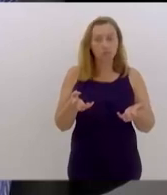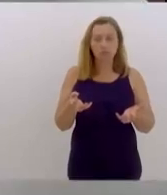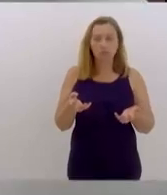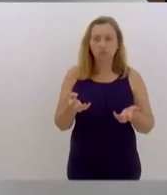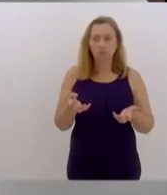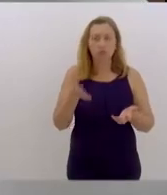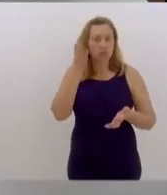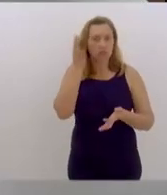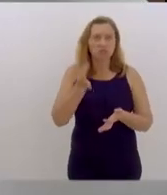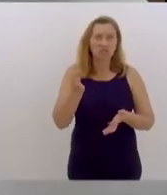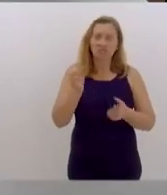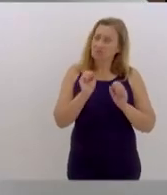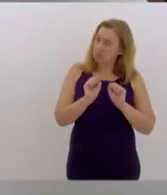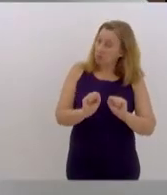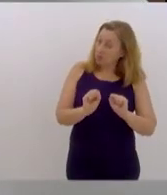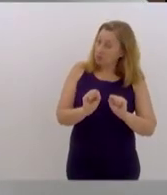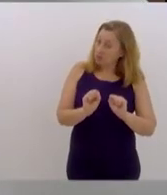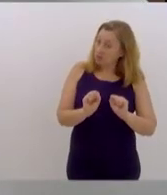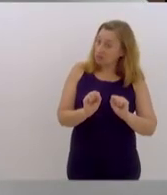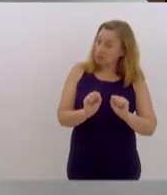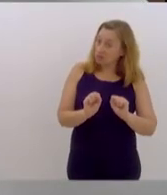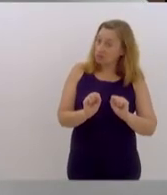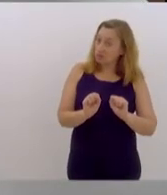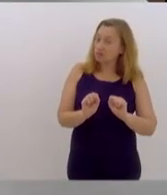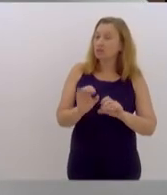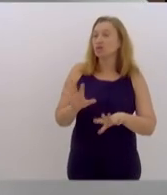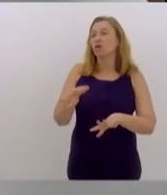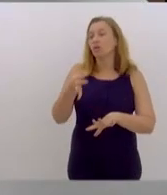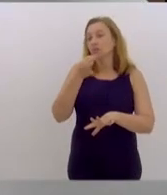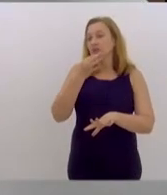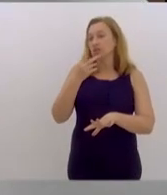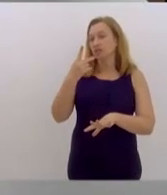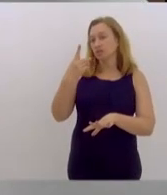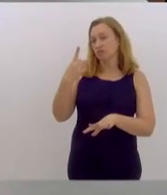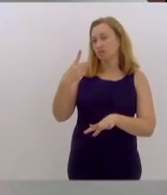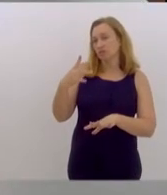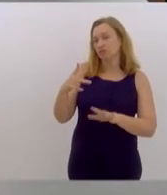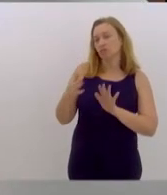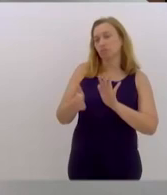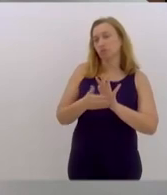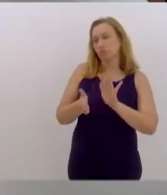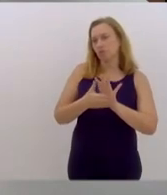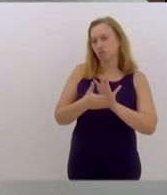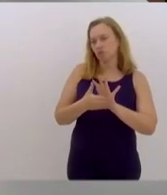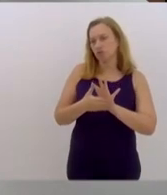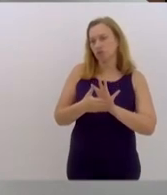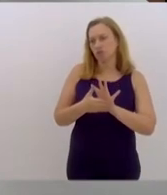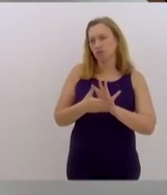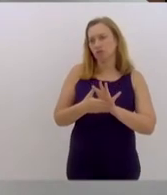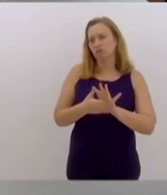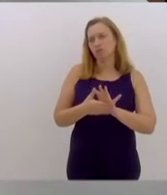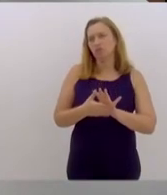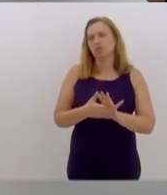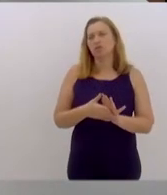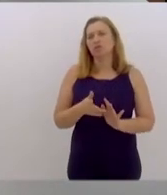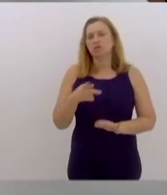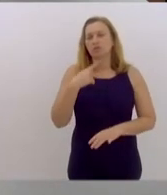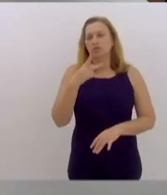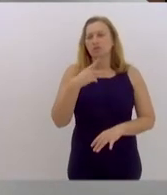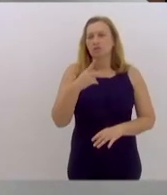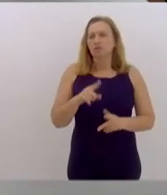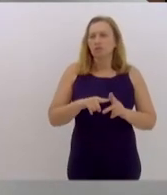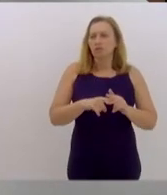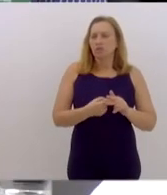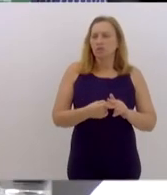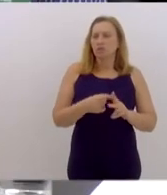nem sei se podemos eu queria te dar sugestão em cima da sua proposta ocorrência eu falei fazer o